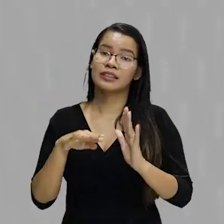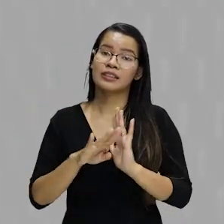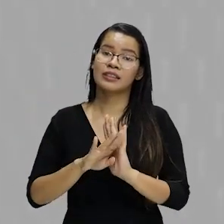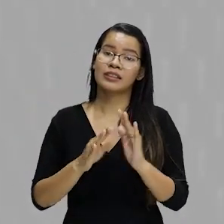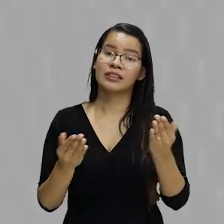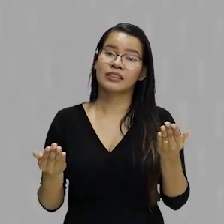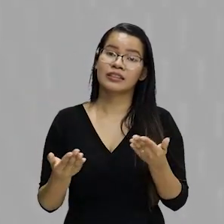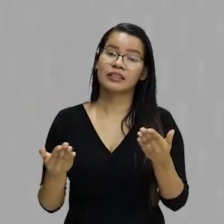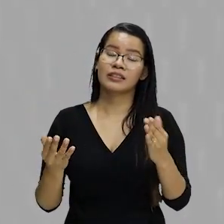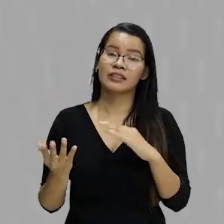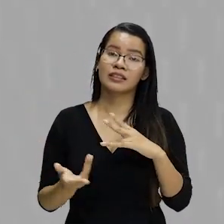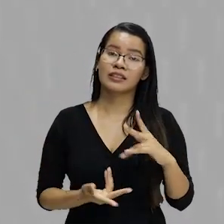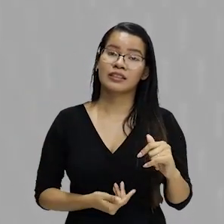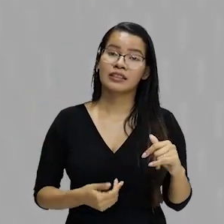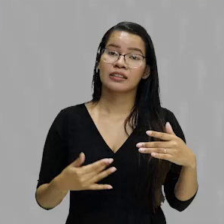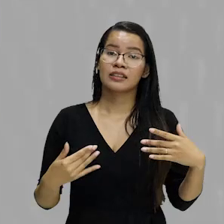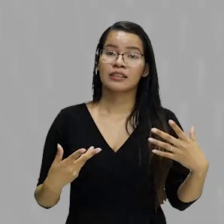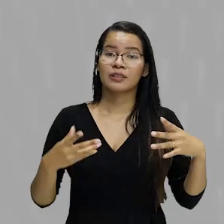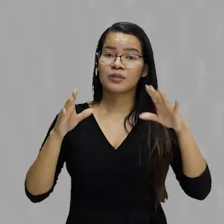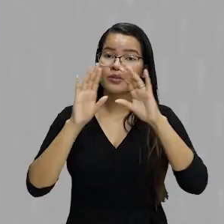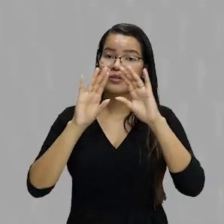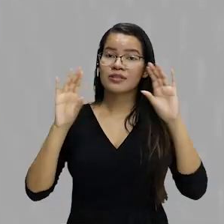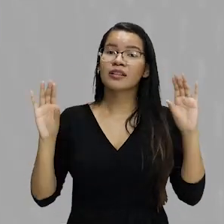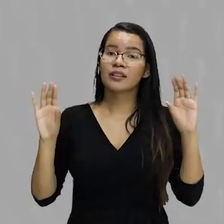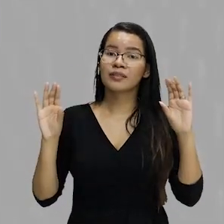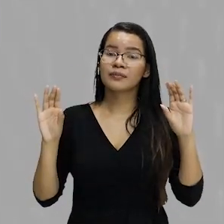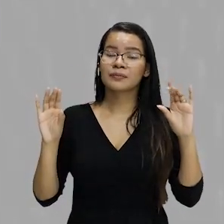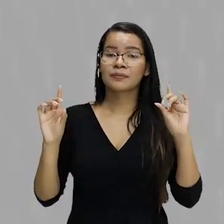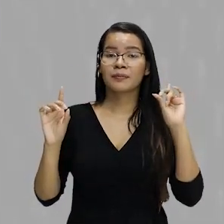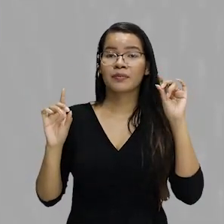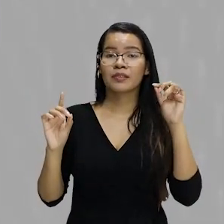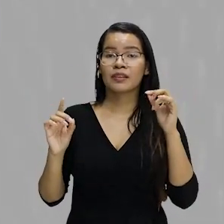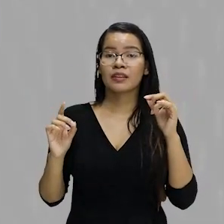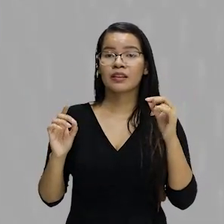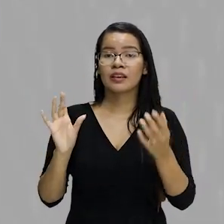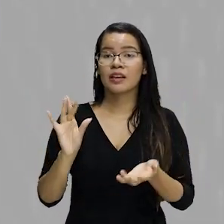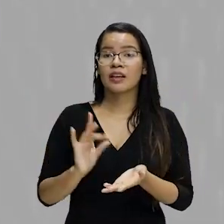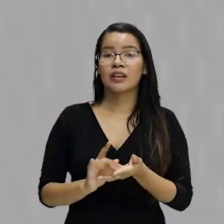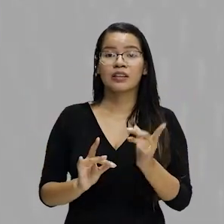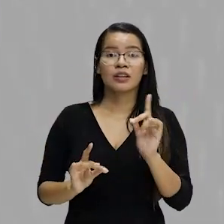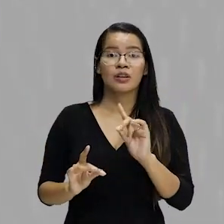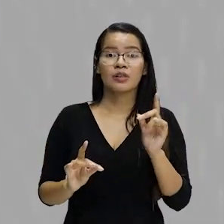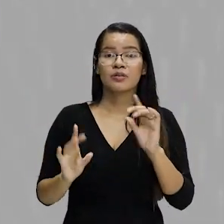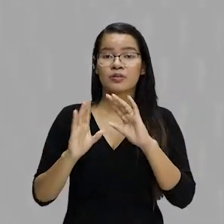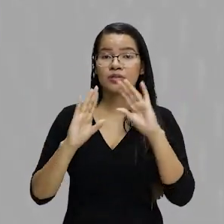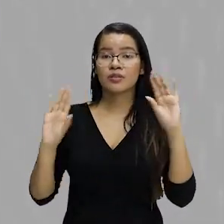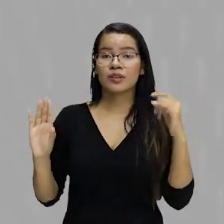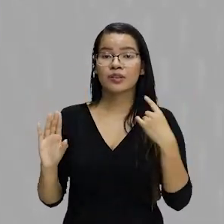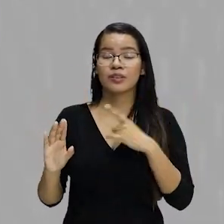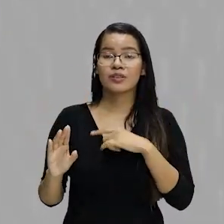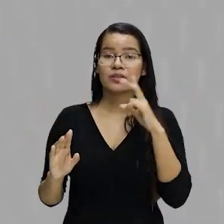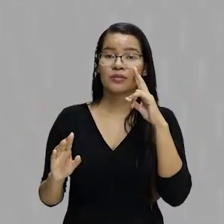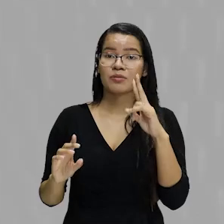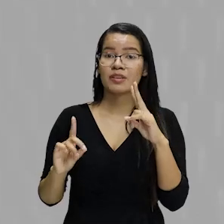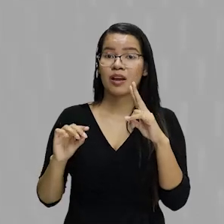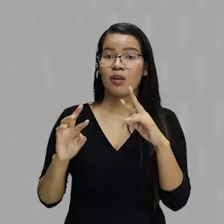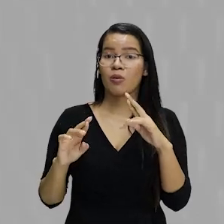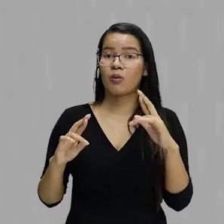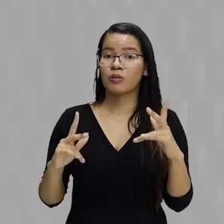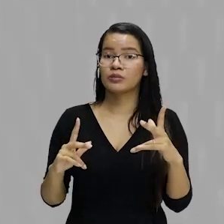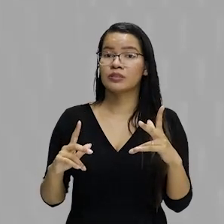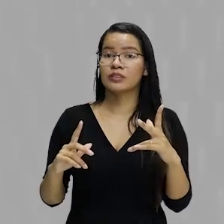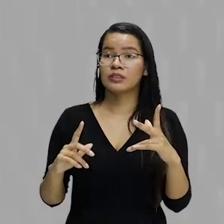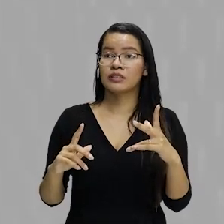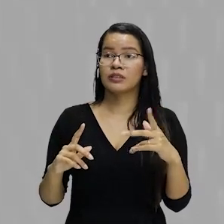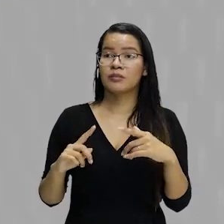o céu na íntegra, o céu real, ele não é o mesmo céu que a gente está vendo, já é outro,